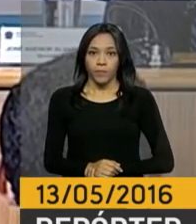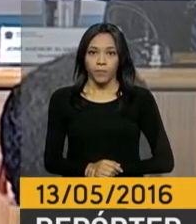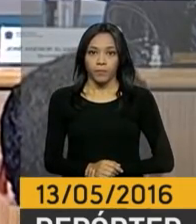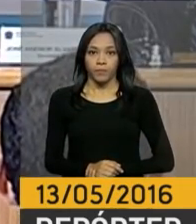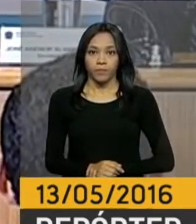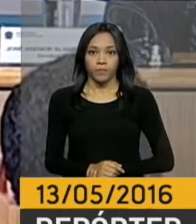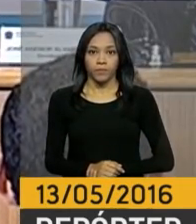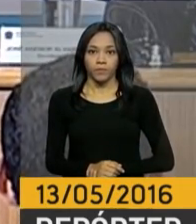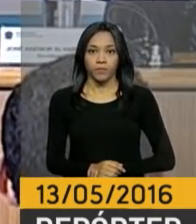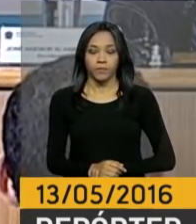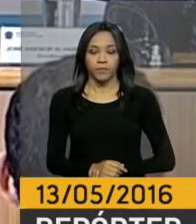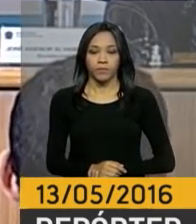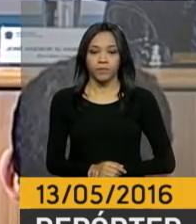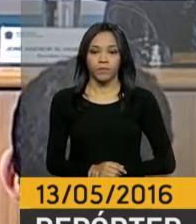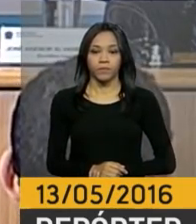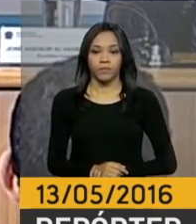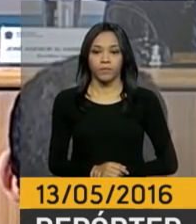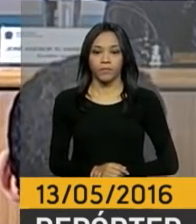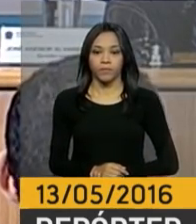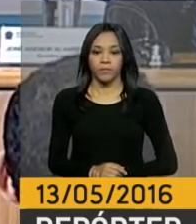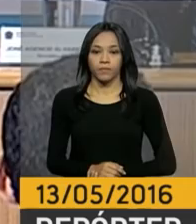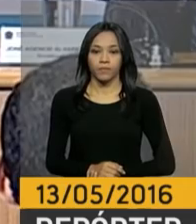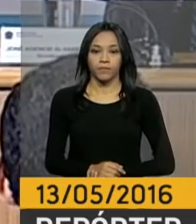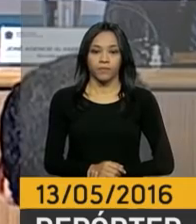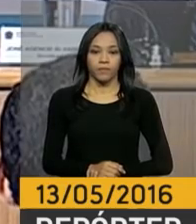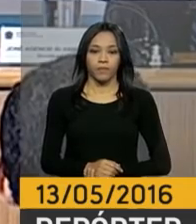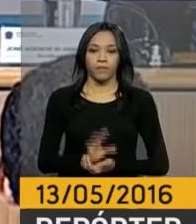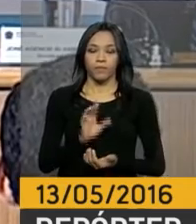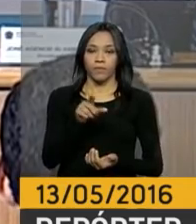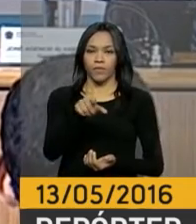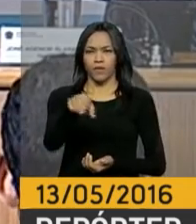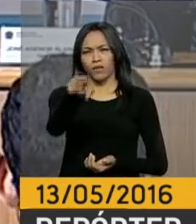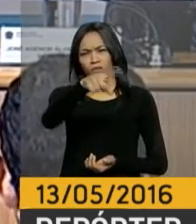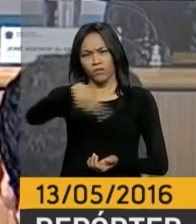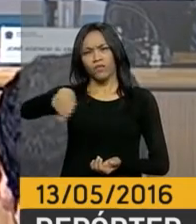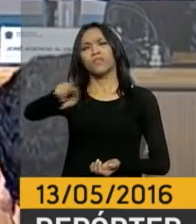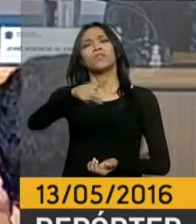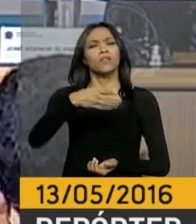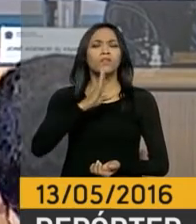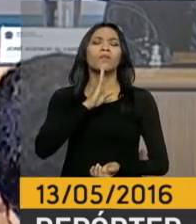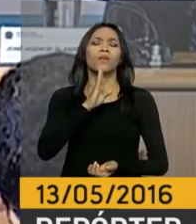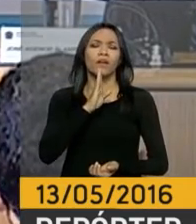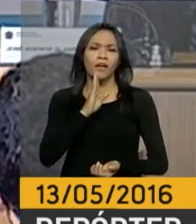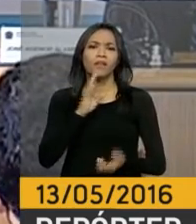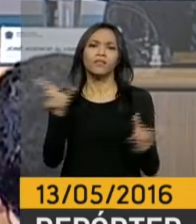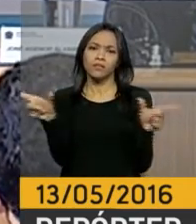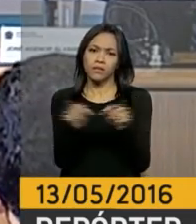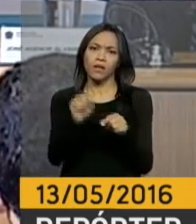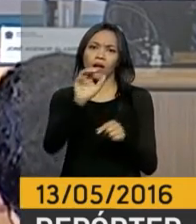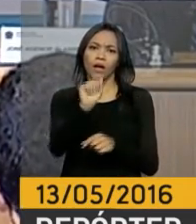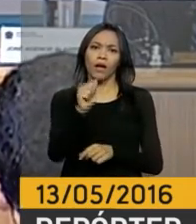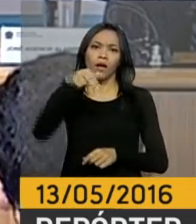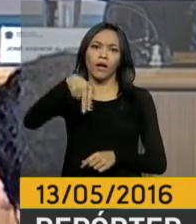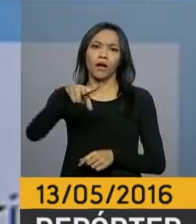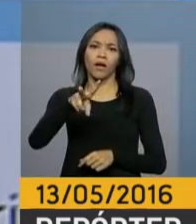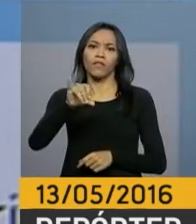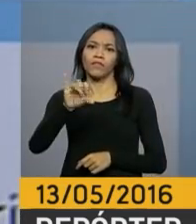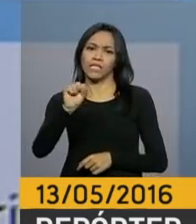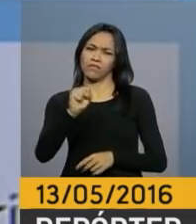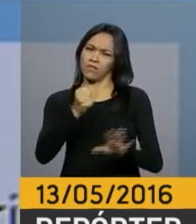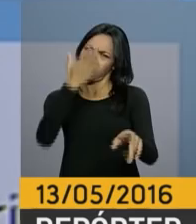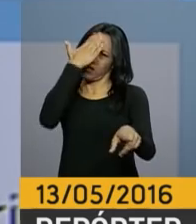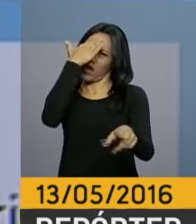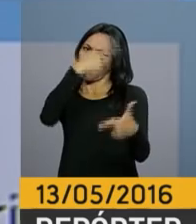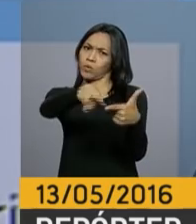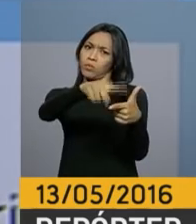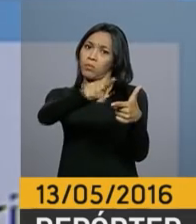visão regras da indri essa avisa Você conhece as limitações eu vou ter um diálogo com eles que eu não tive ainda vou conversar